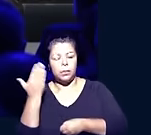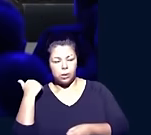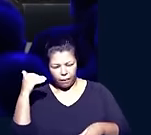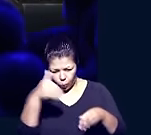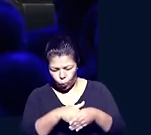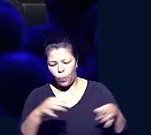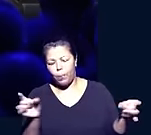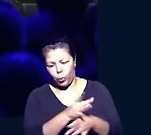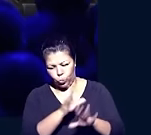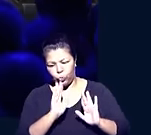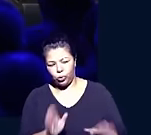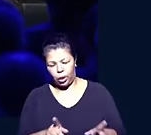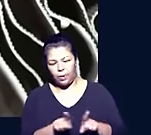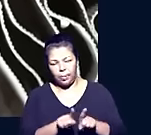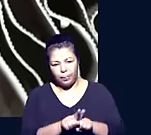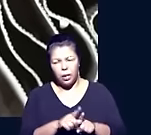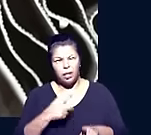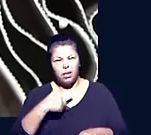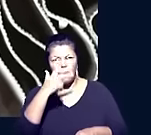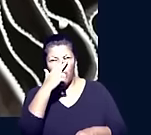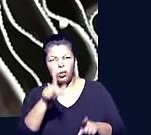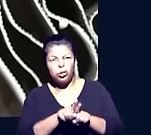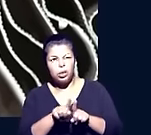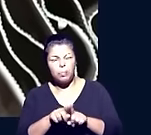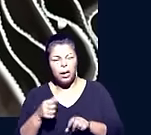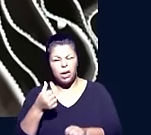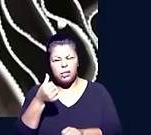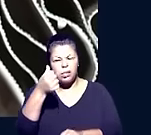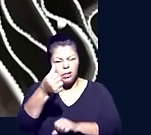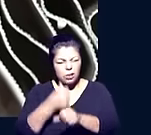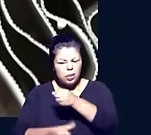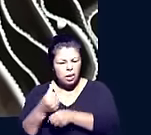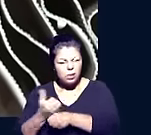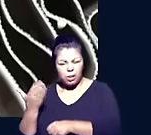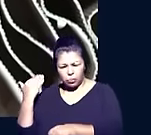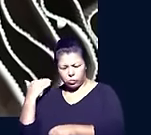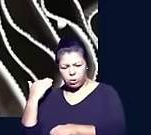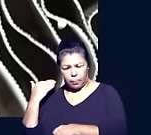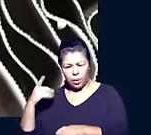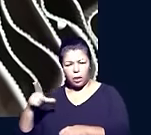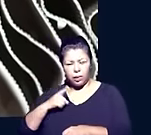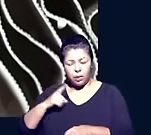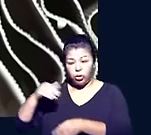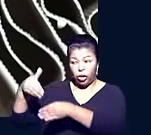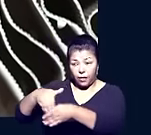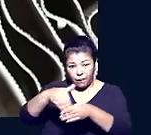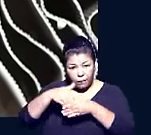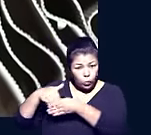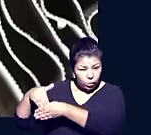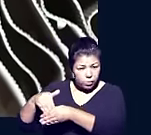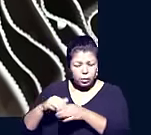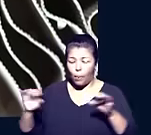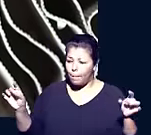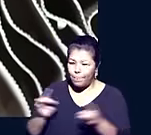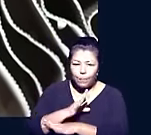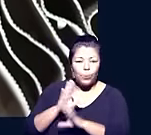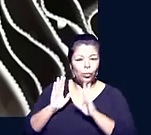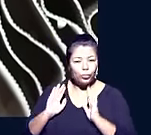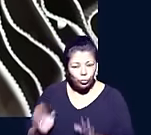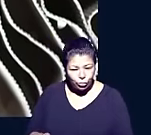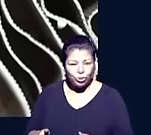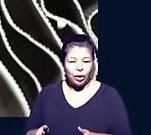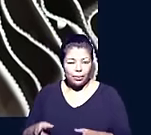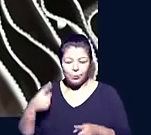lembro pelo menos nos últimos se anos o orçamento tem sido votado dentro do ano vigente que é salutar né Isso